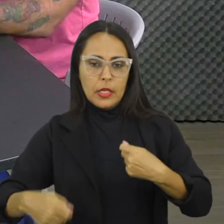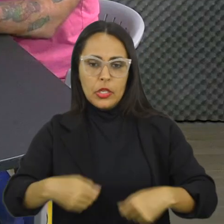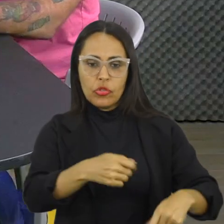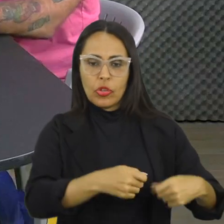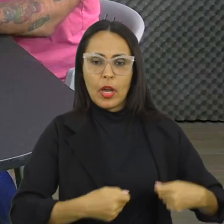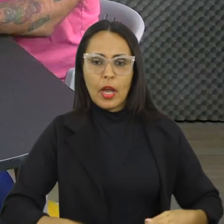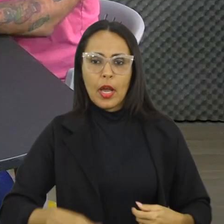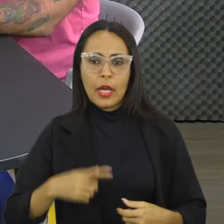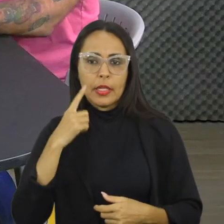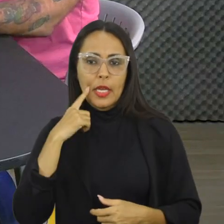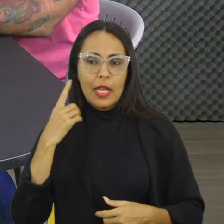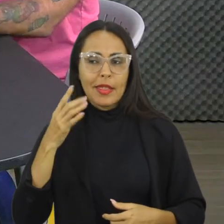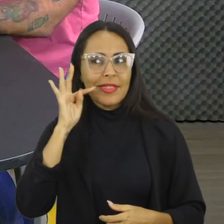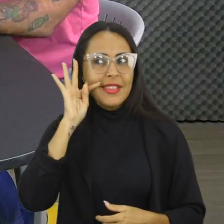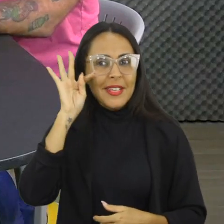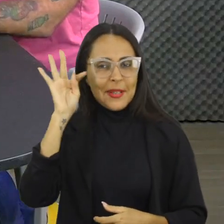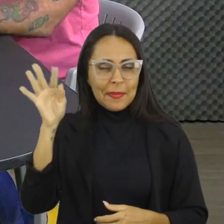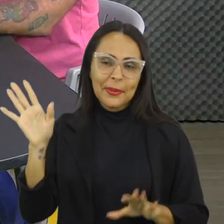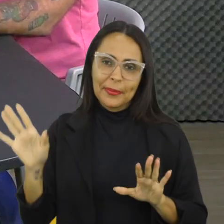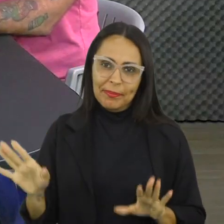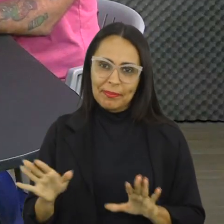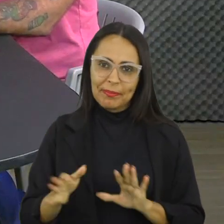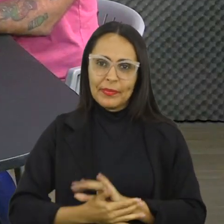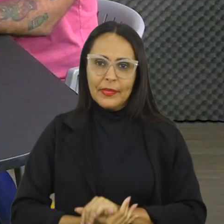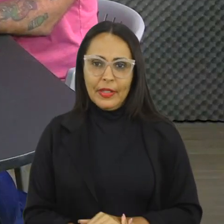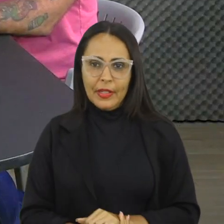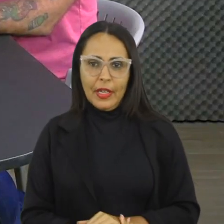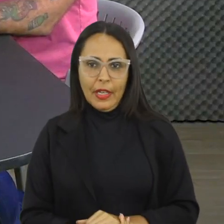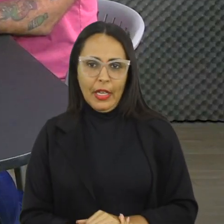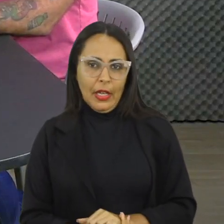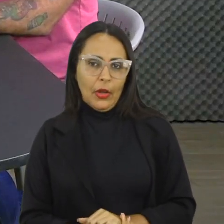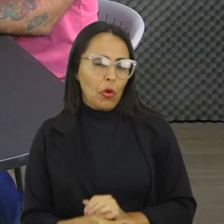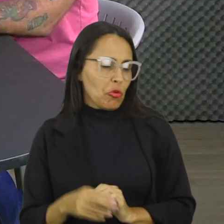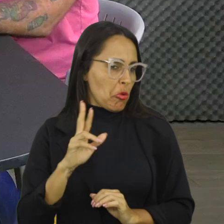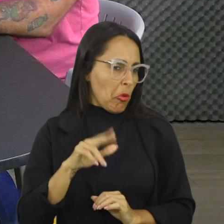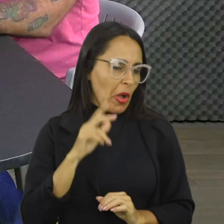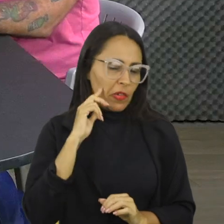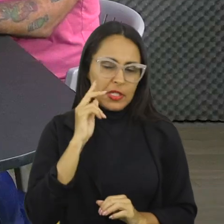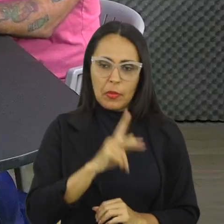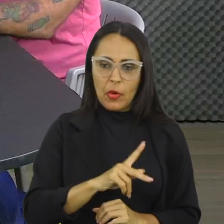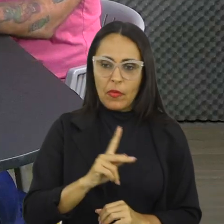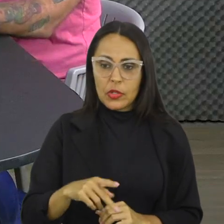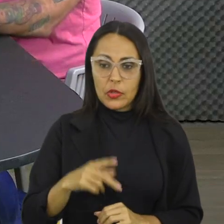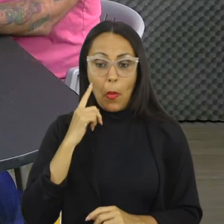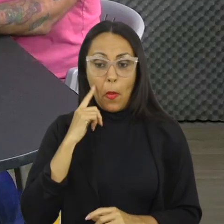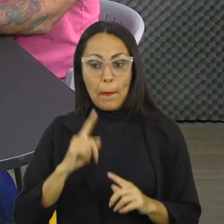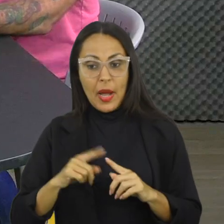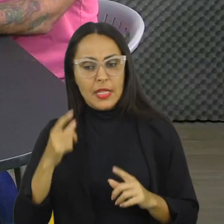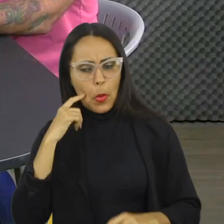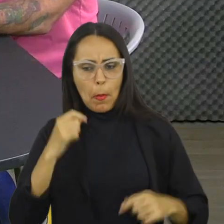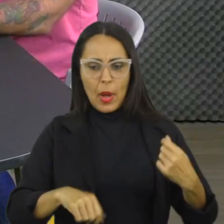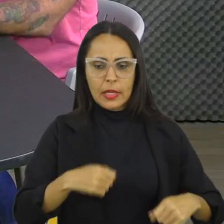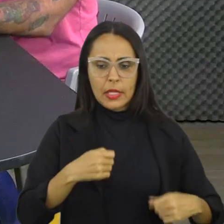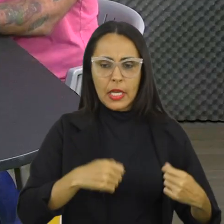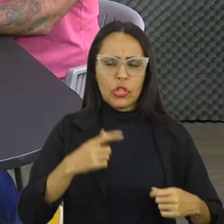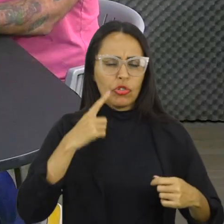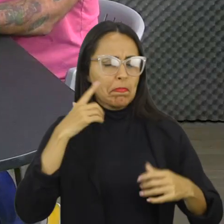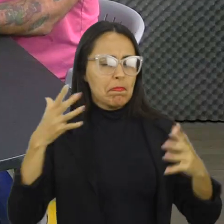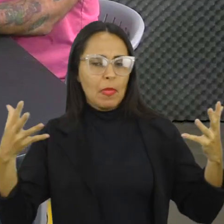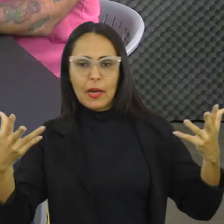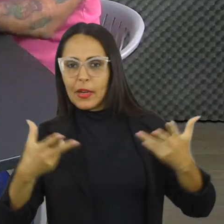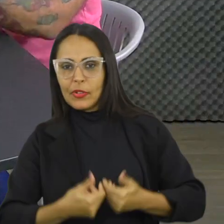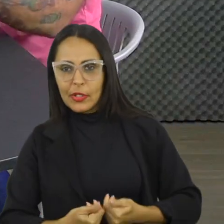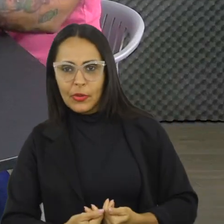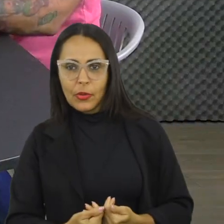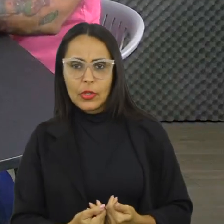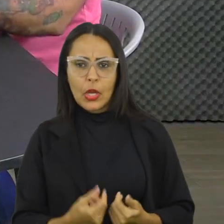ele é extremamente tímido. Ele disse, eu jamais seria um professor de música. É mesmo. Mas ele é um baterista fantástico, fabuloso, mas ele jamais seria